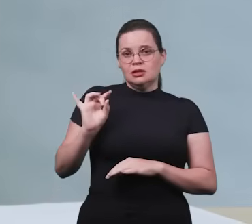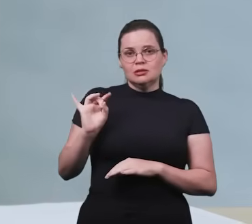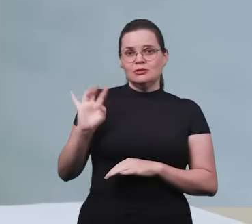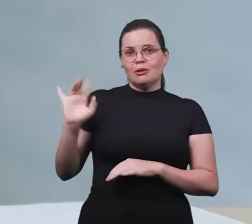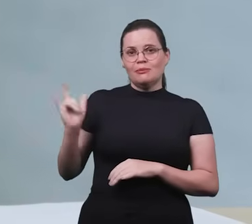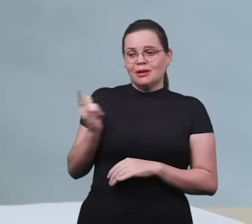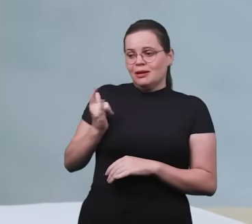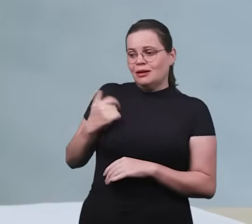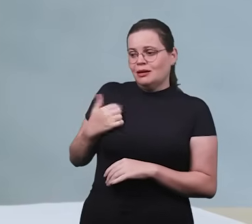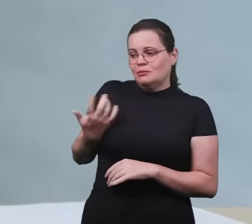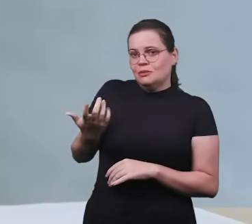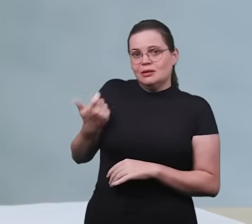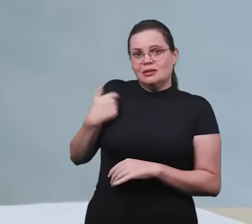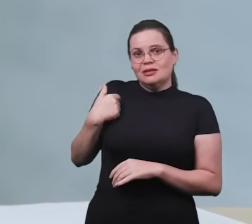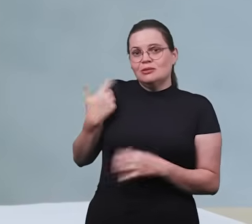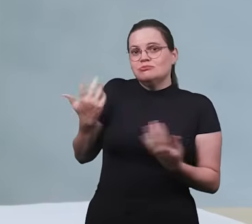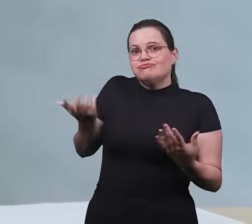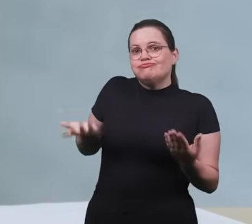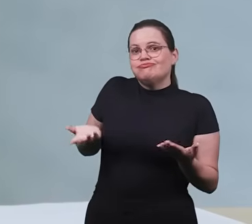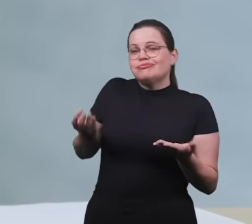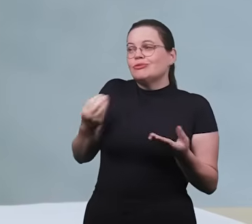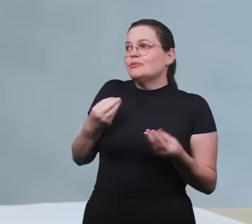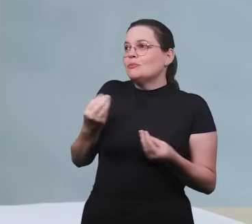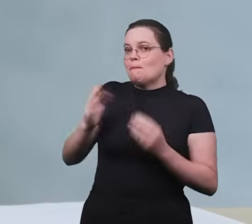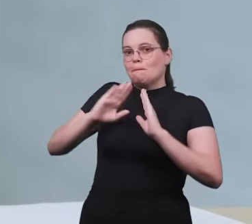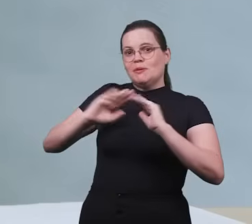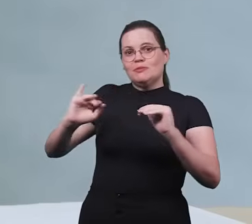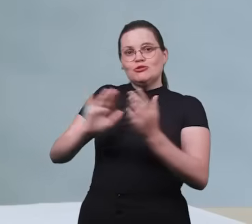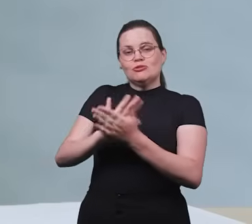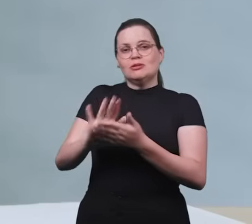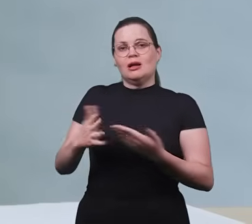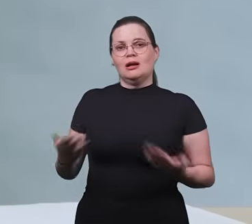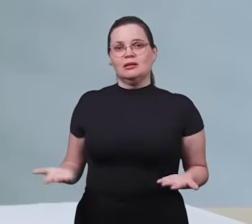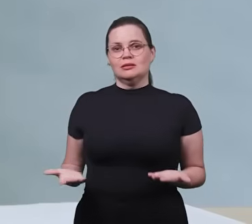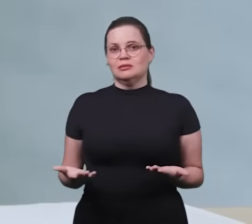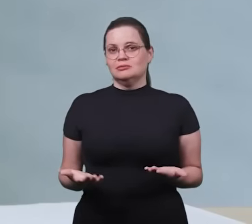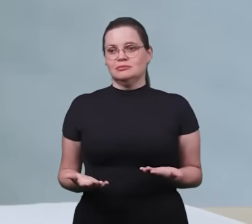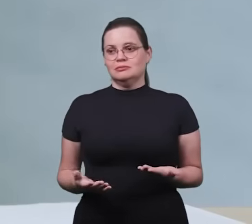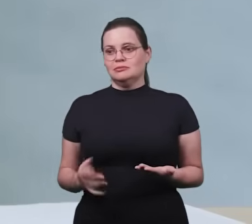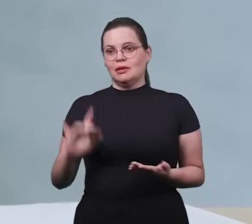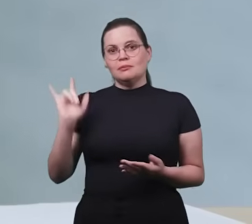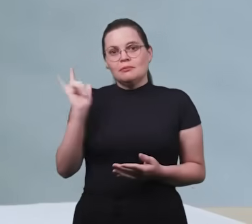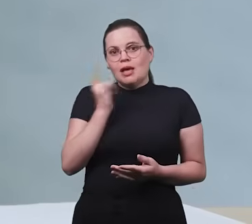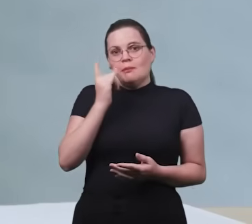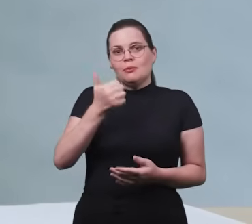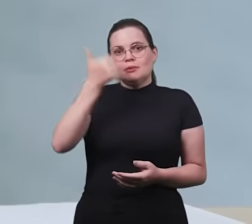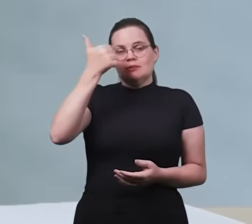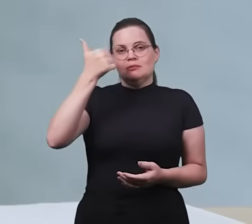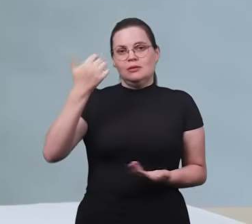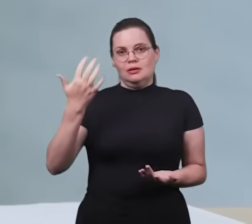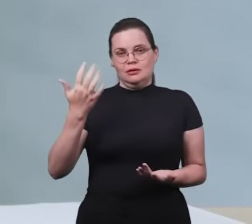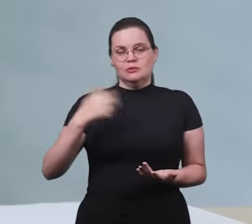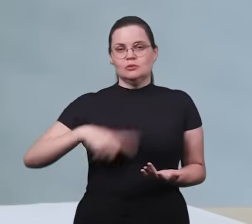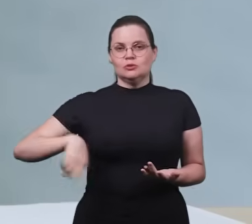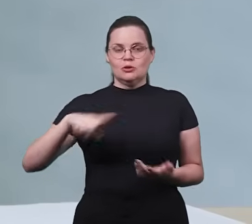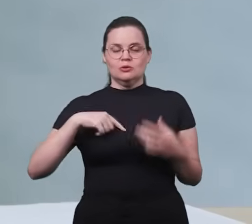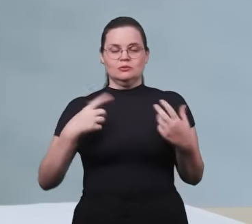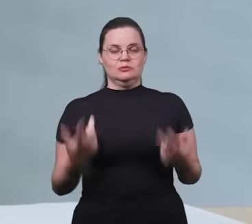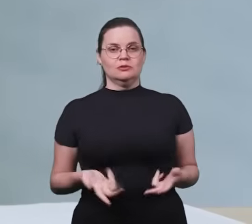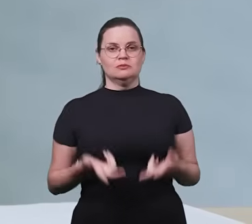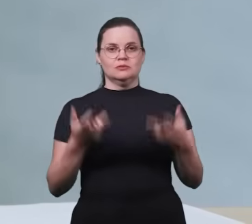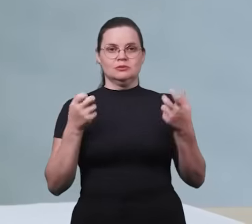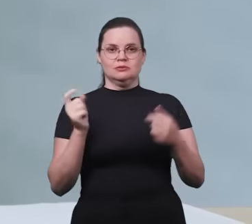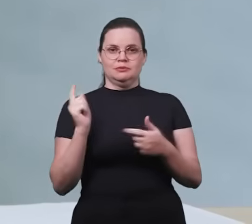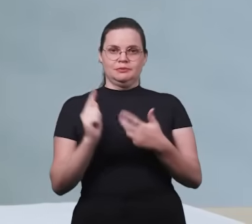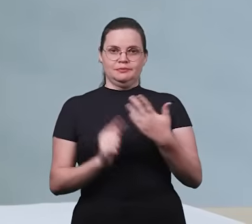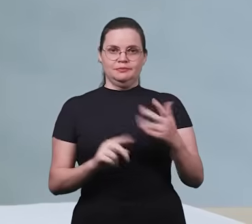nada em troca. Né? Se entregou por cada um de nós. E nós vamos observar, dentro de todos esses fatos marcantes que